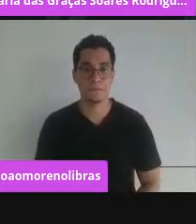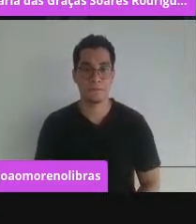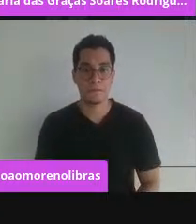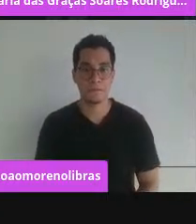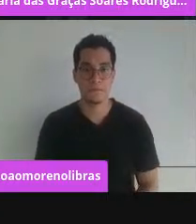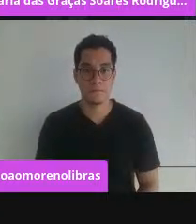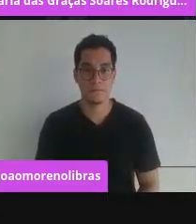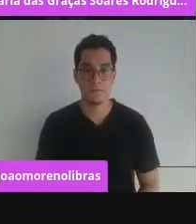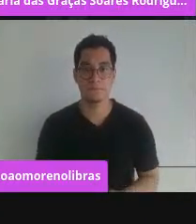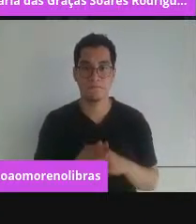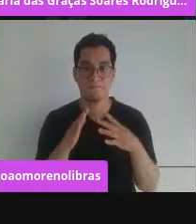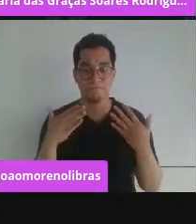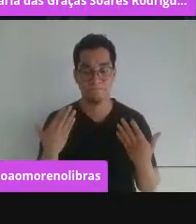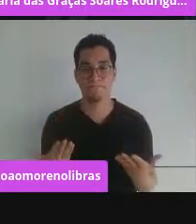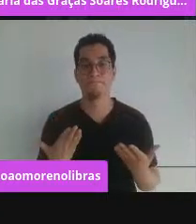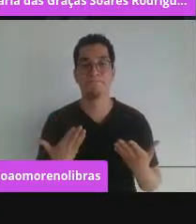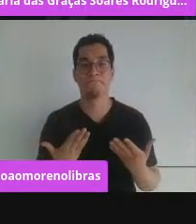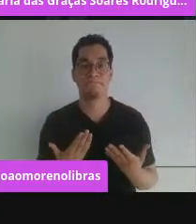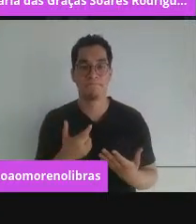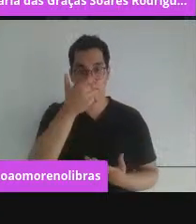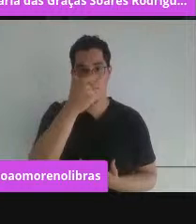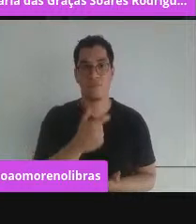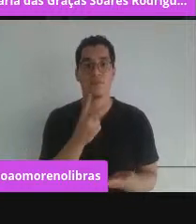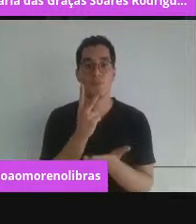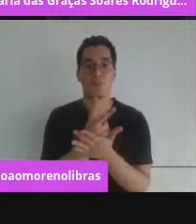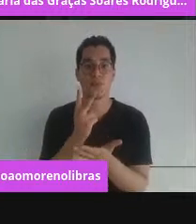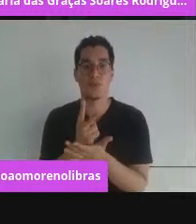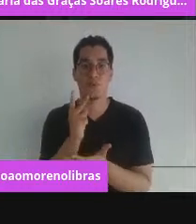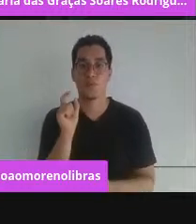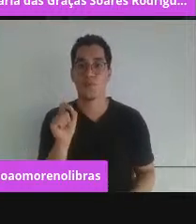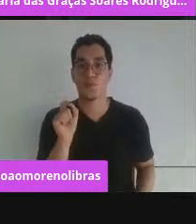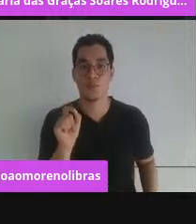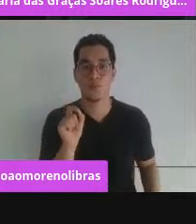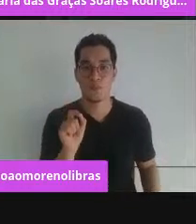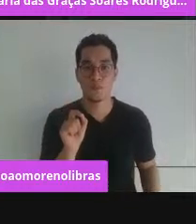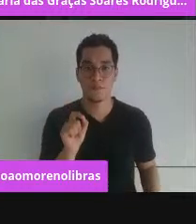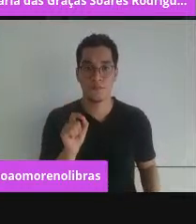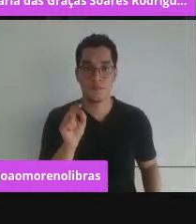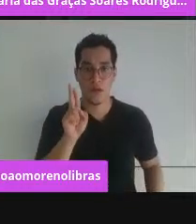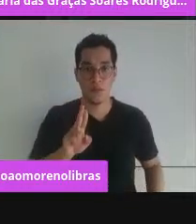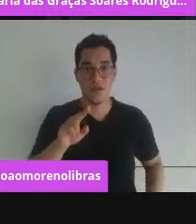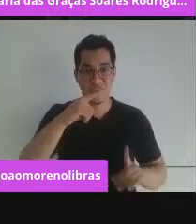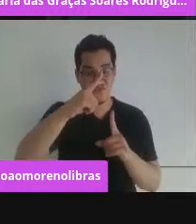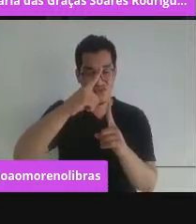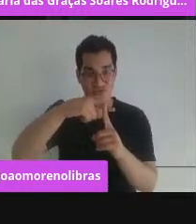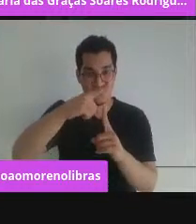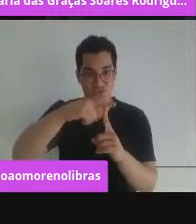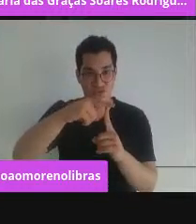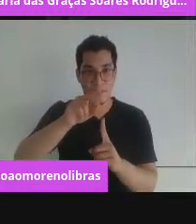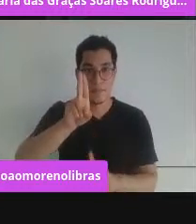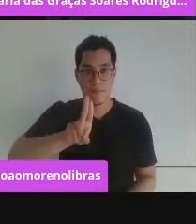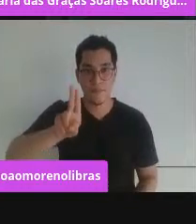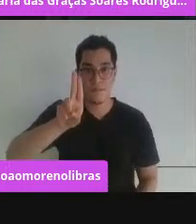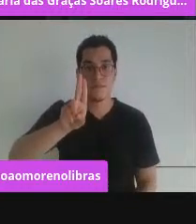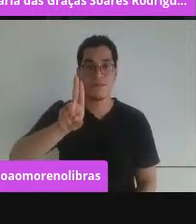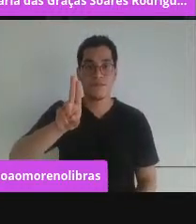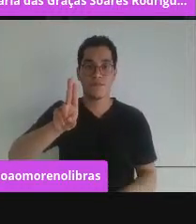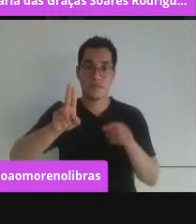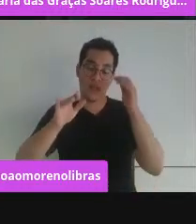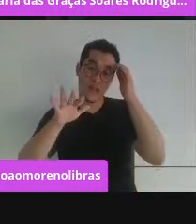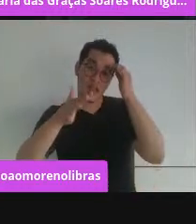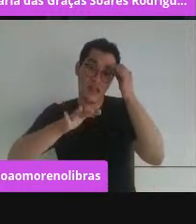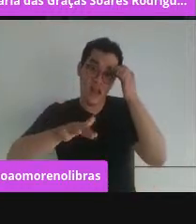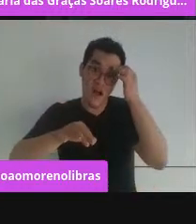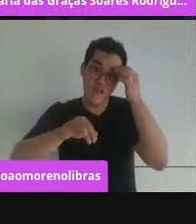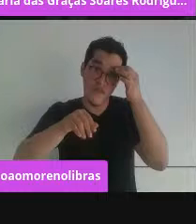para trabalhar isso, eu segui, não é? Essa tipologia que é usada, que vocês talvez já trabalhem há